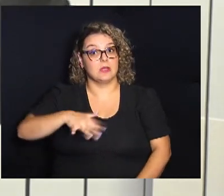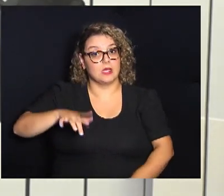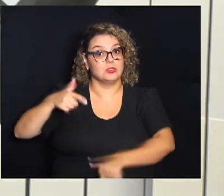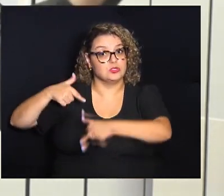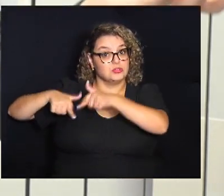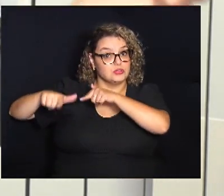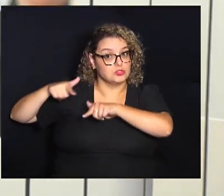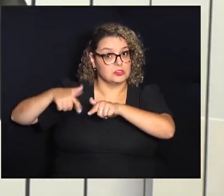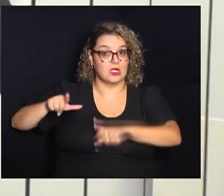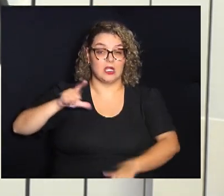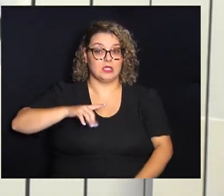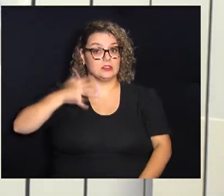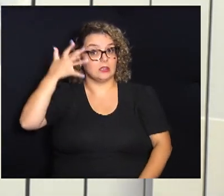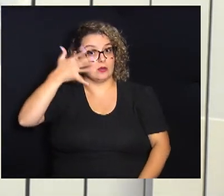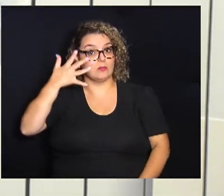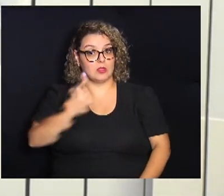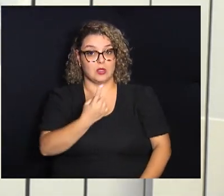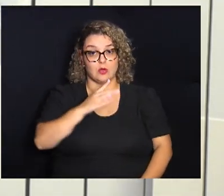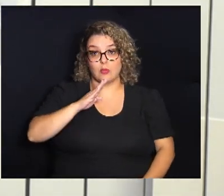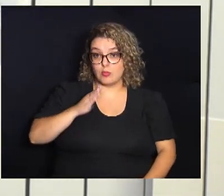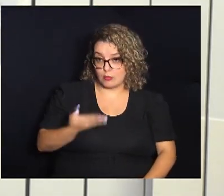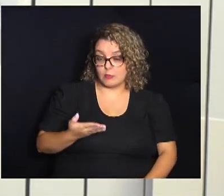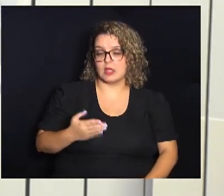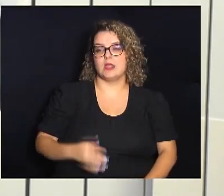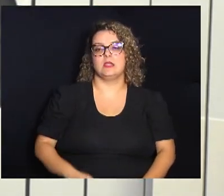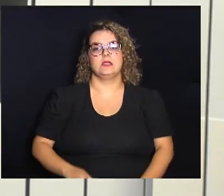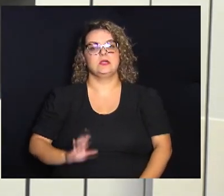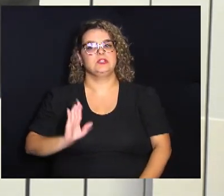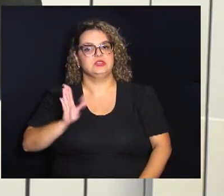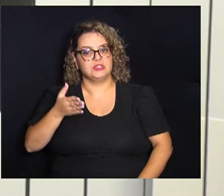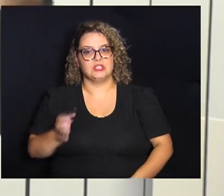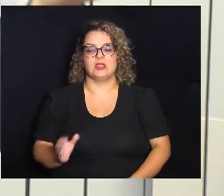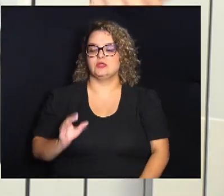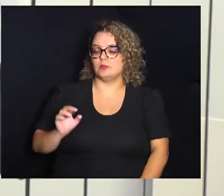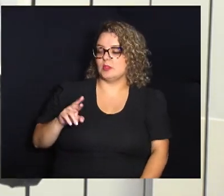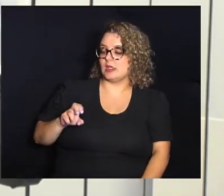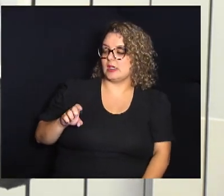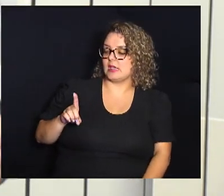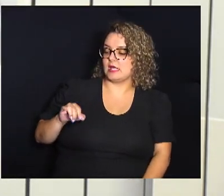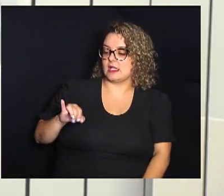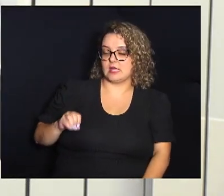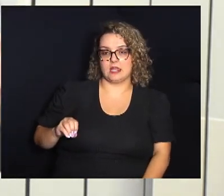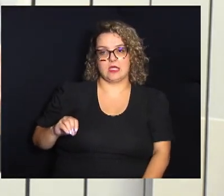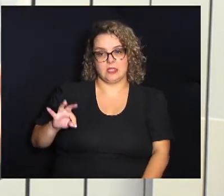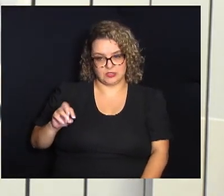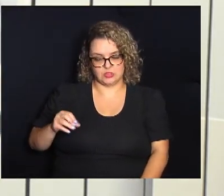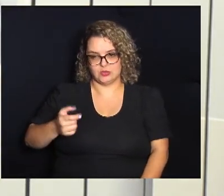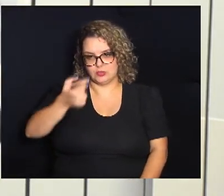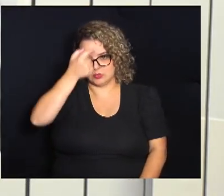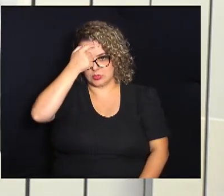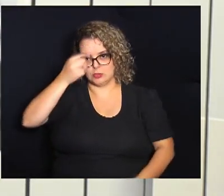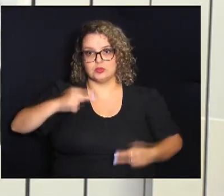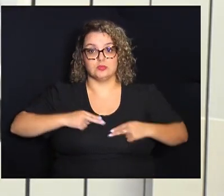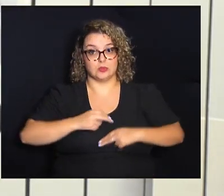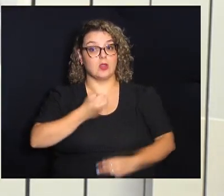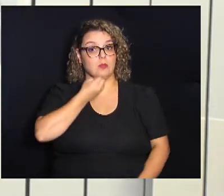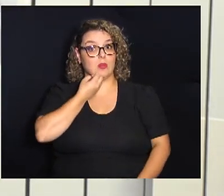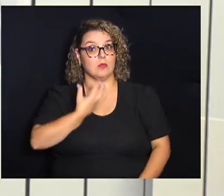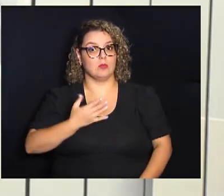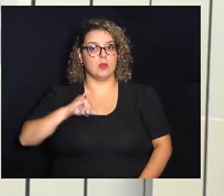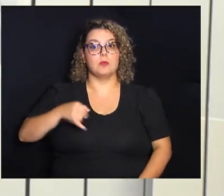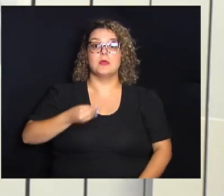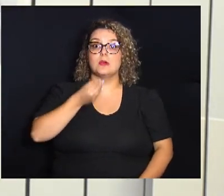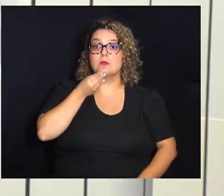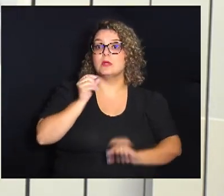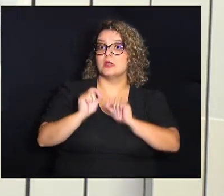Tem palestra agora, 1h30 da tarde, sobre este crédito consciente do Sebrae. Então, uma boa oportunidade, né, para quem